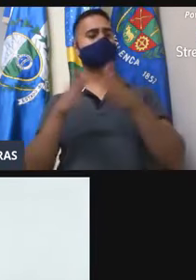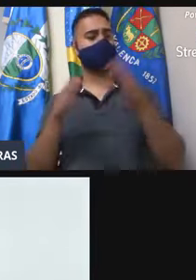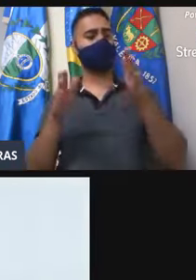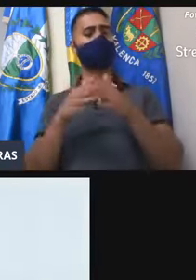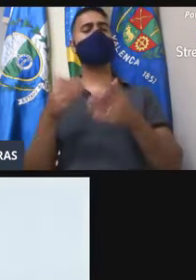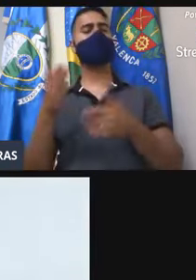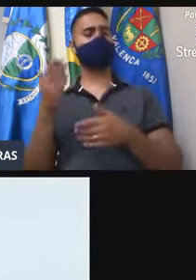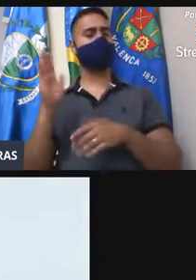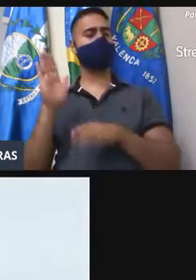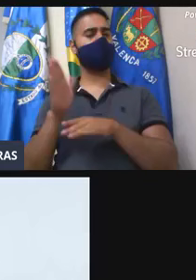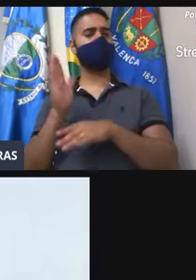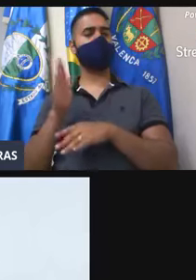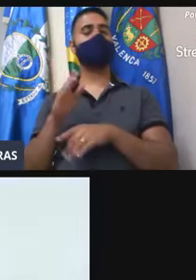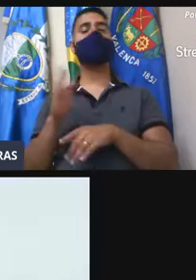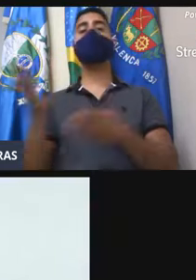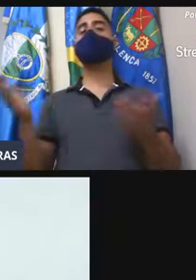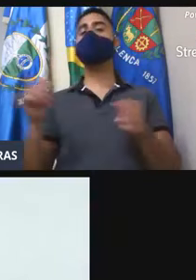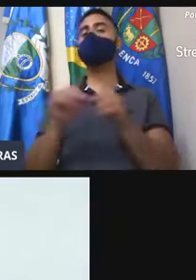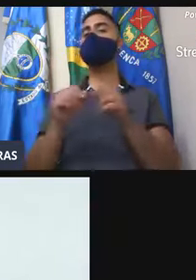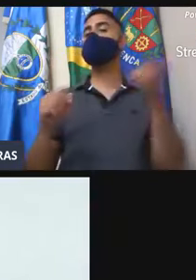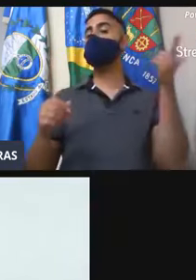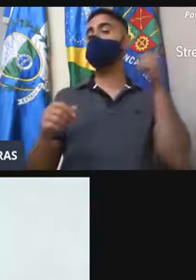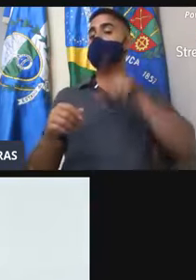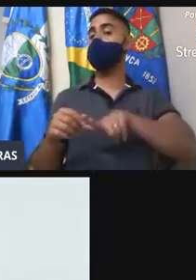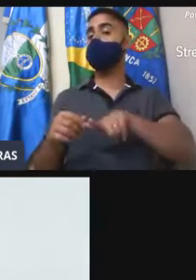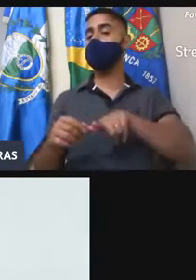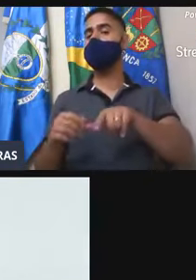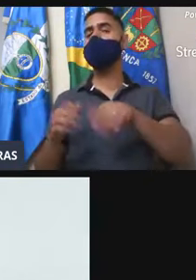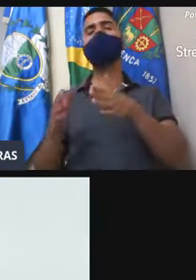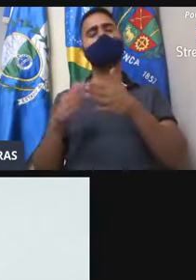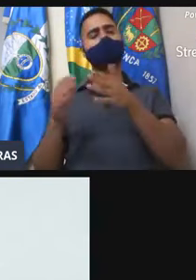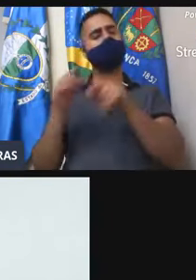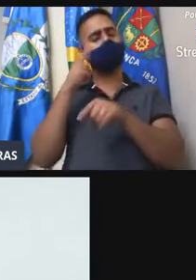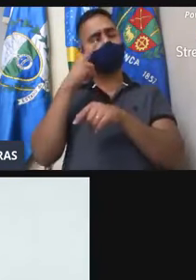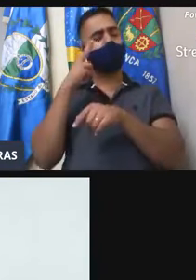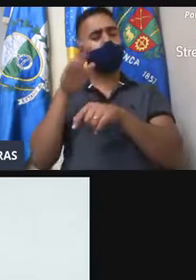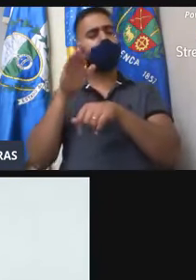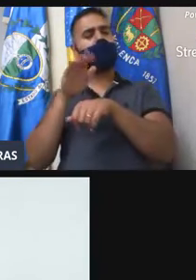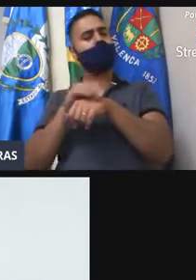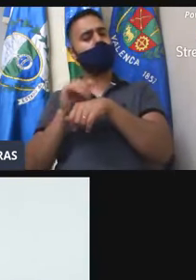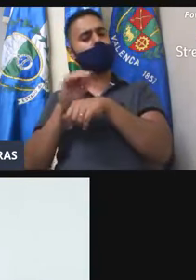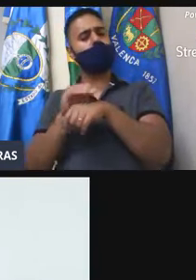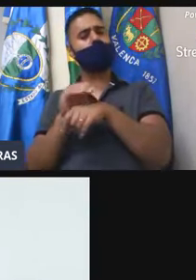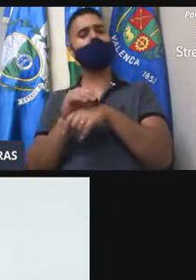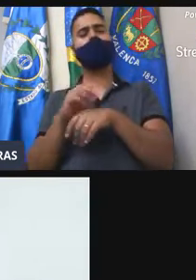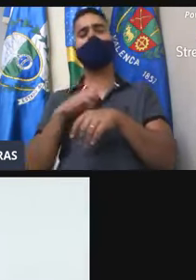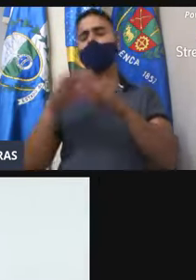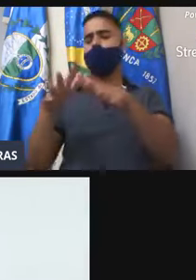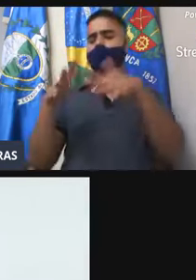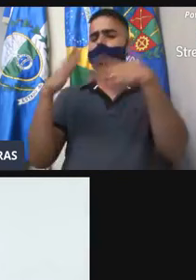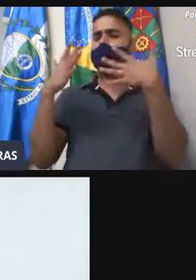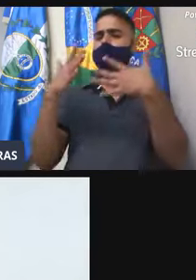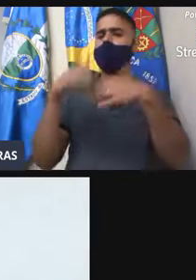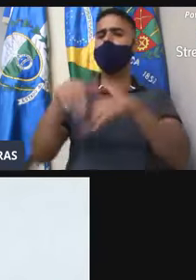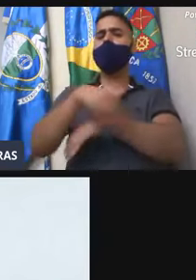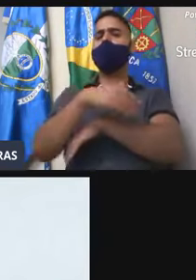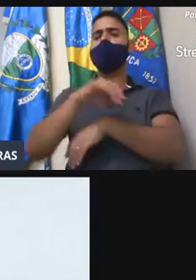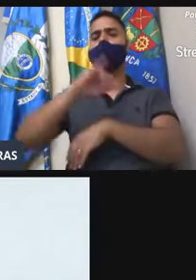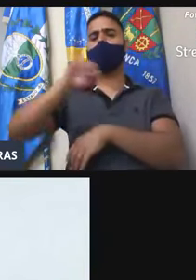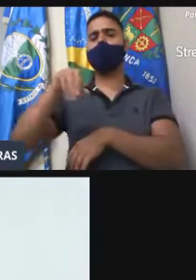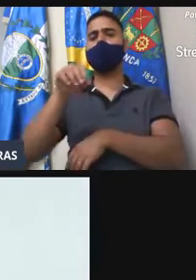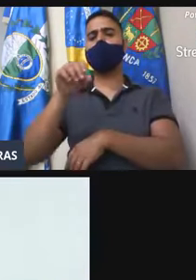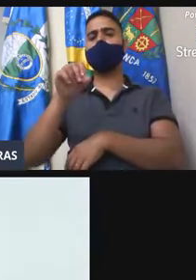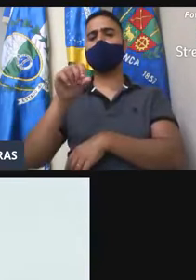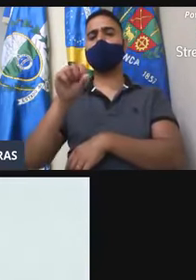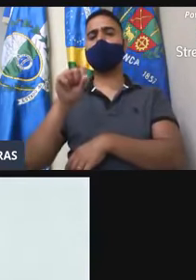deram entrada, eu fiz através de requerimento as outras vezes, e hoje eu reitero esse requerimento aí, peço esse carinho com relação a essa atenção